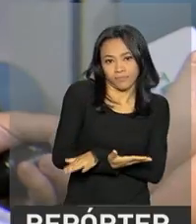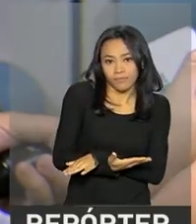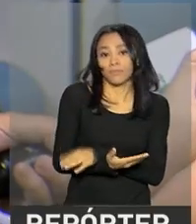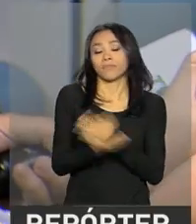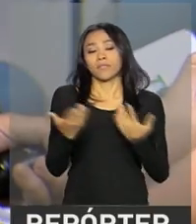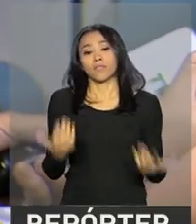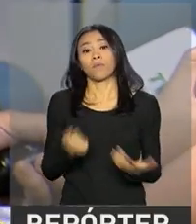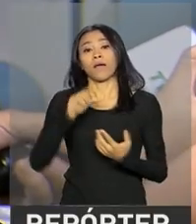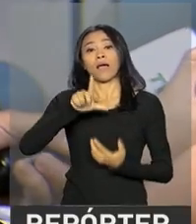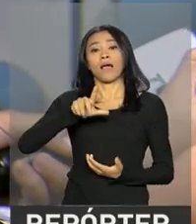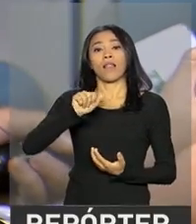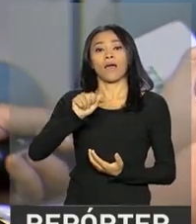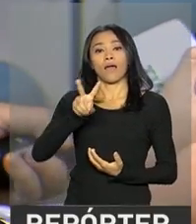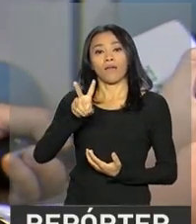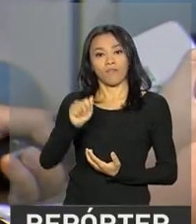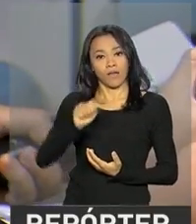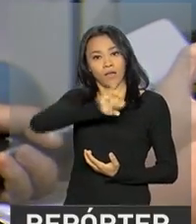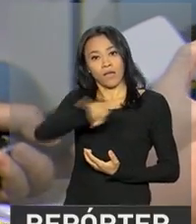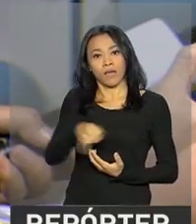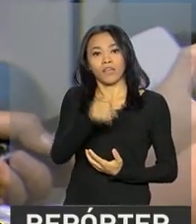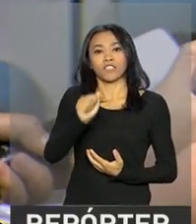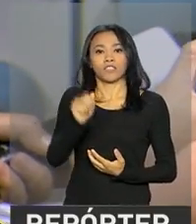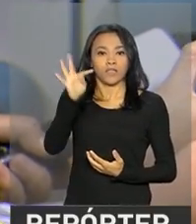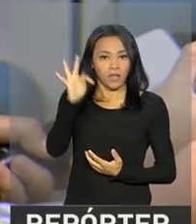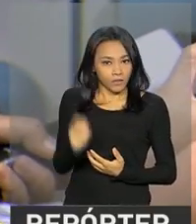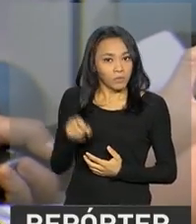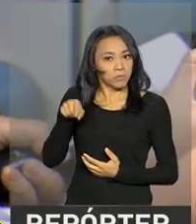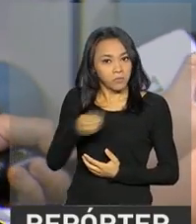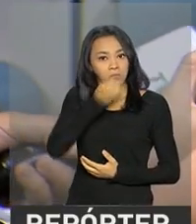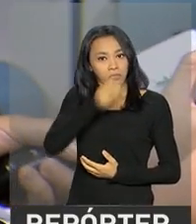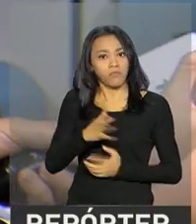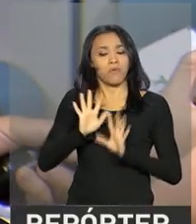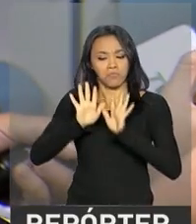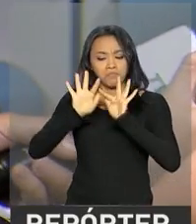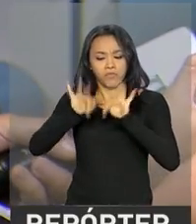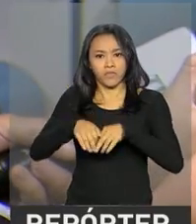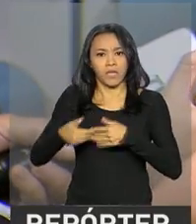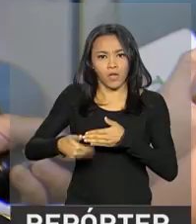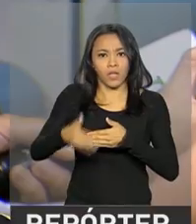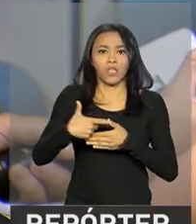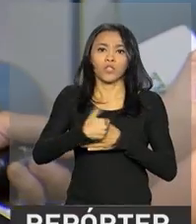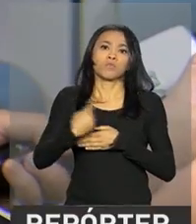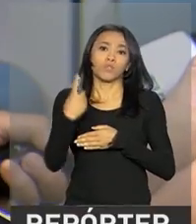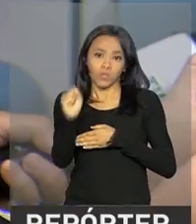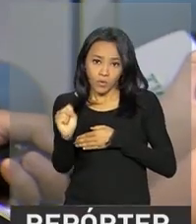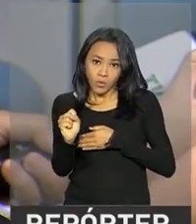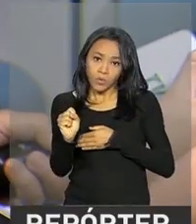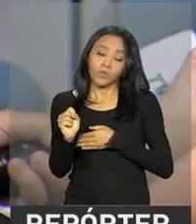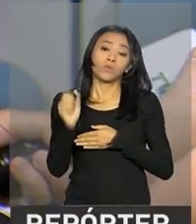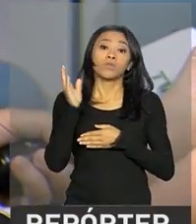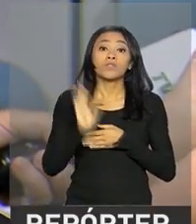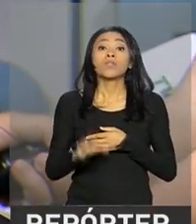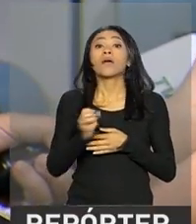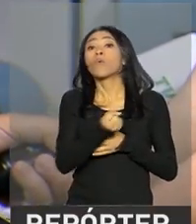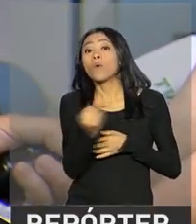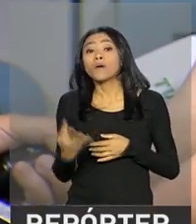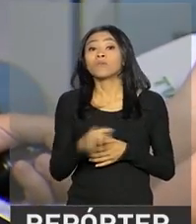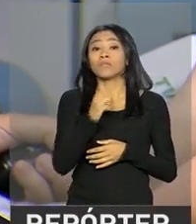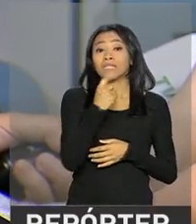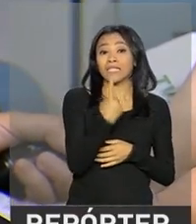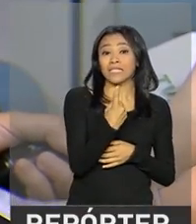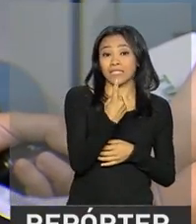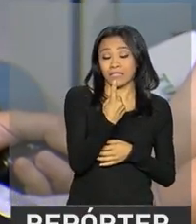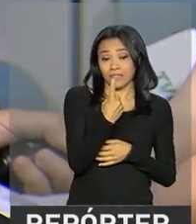expectativa que já em vamos encerrar os últimos procedimentos em 2018 nós encerramos só na lava jato são 17.1